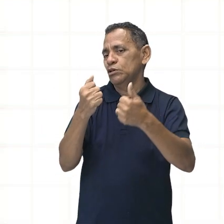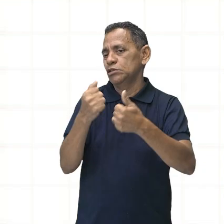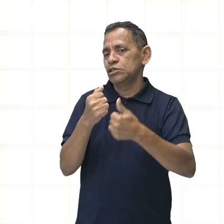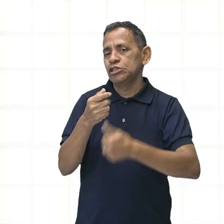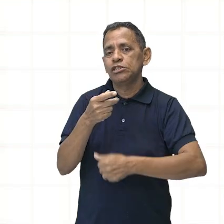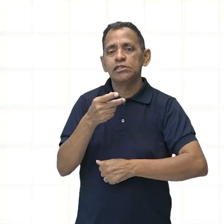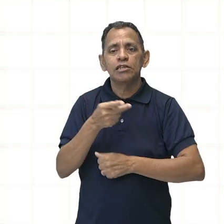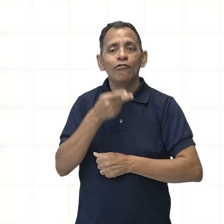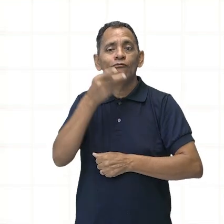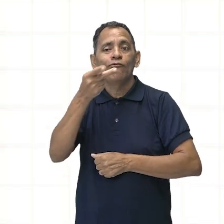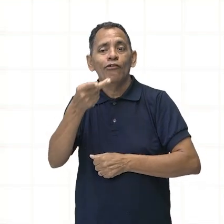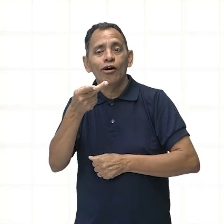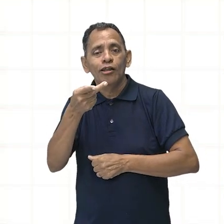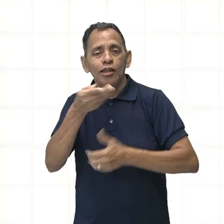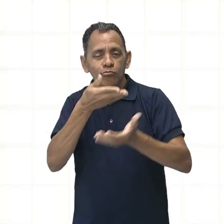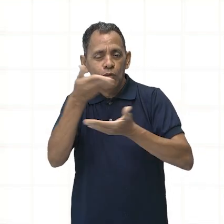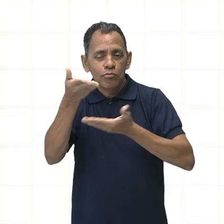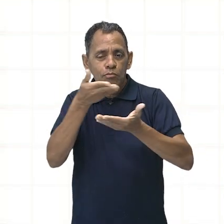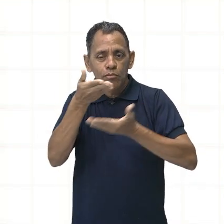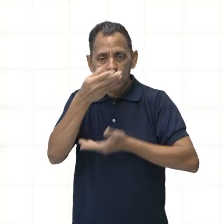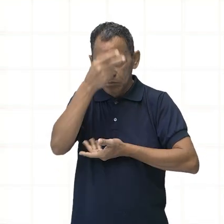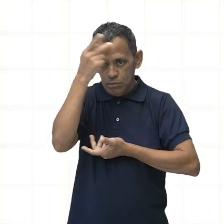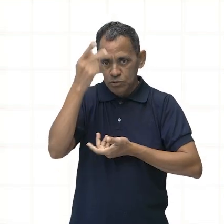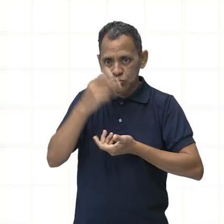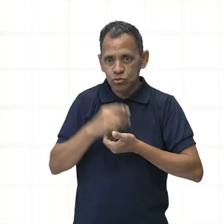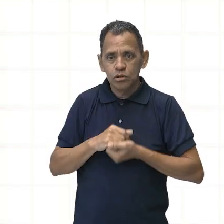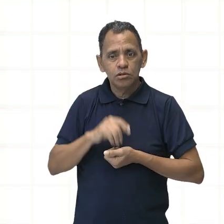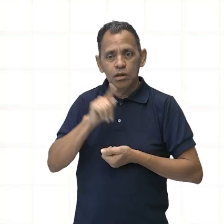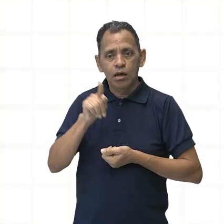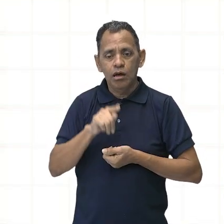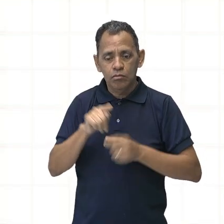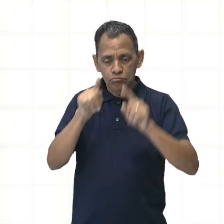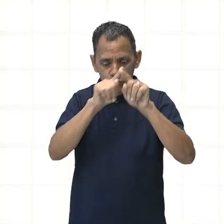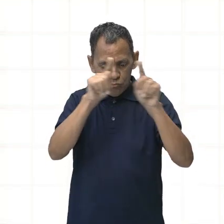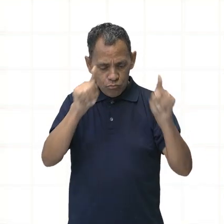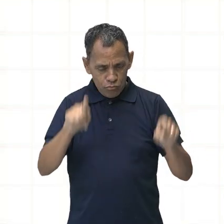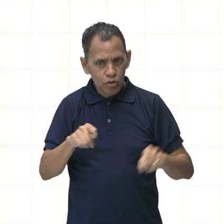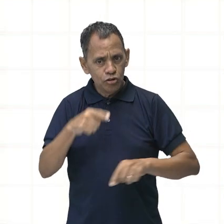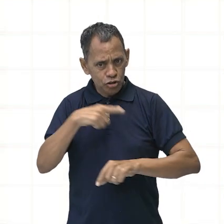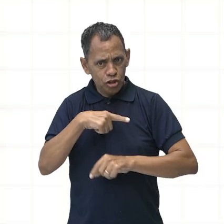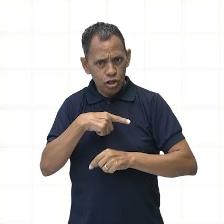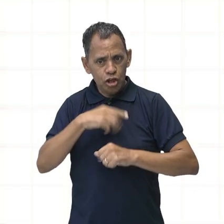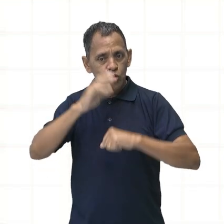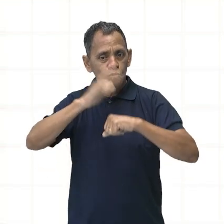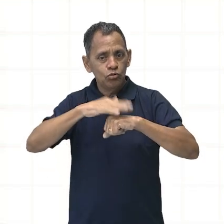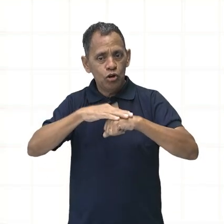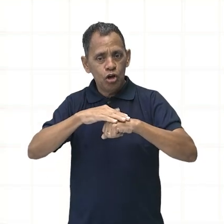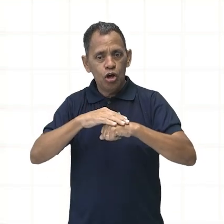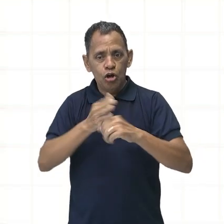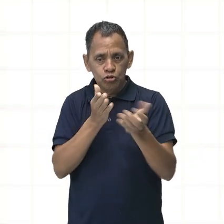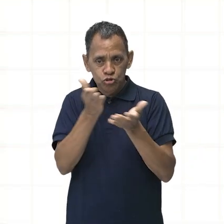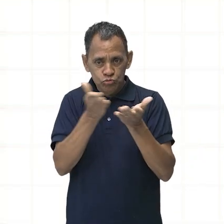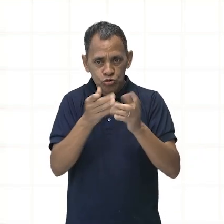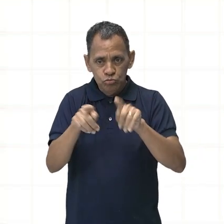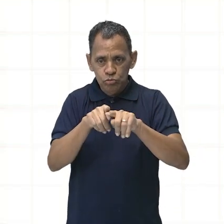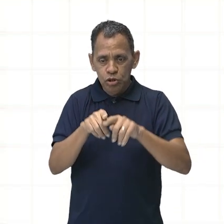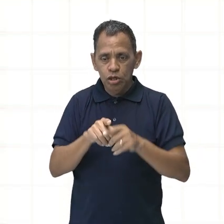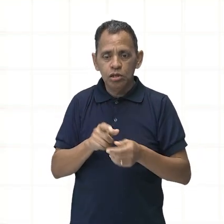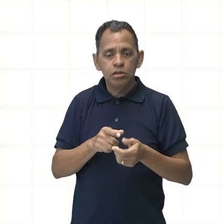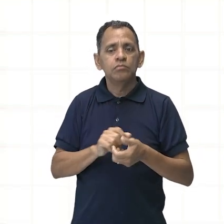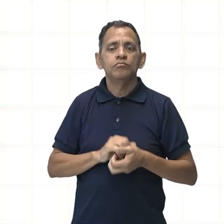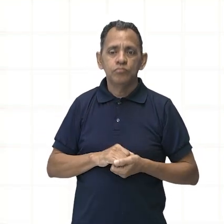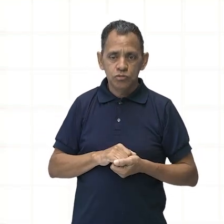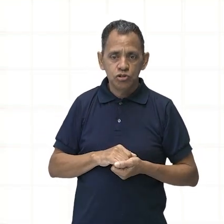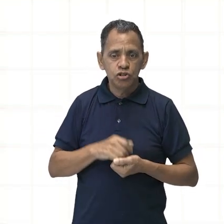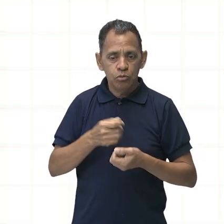um caixa de autoatendimento e nesse caixa de autoatendimento você pode ali sacar dinheiro, pagar a conta, né?